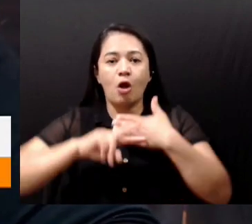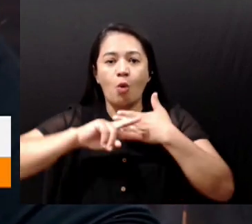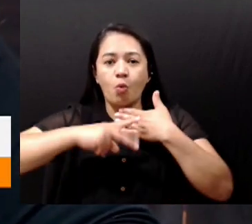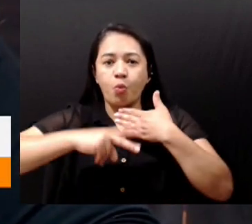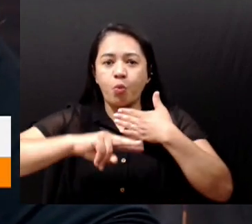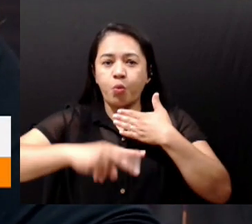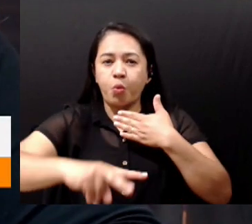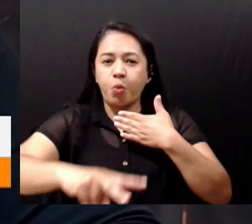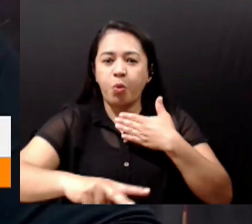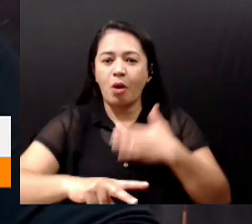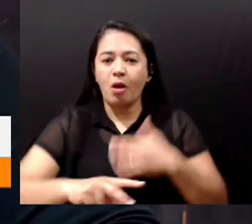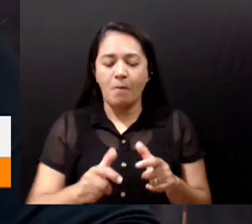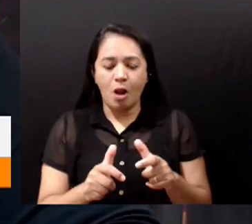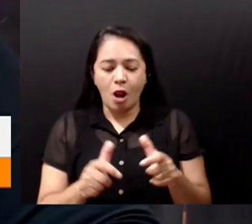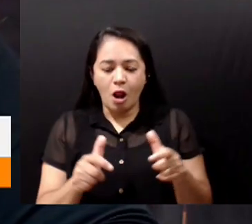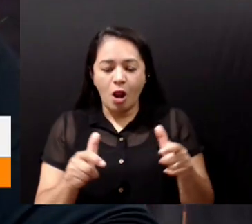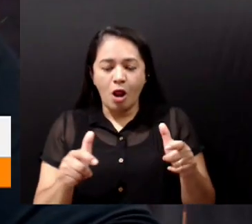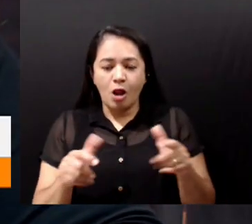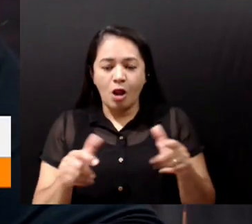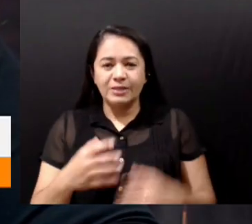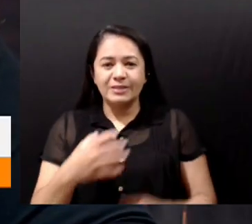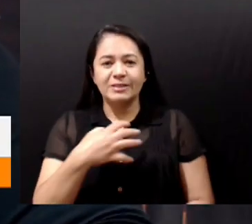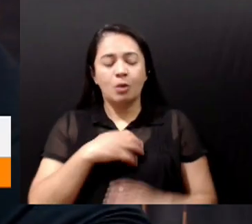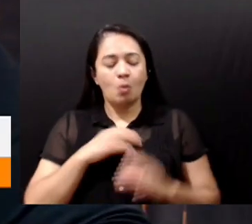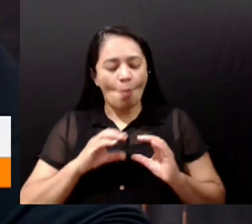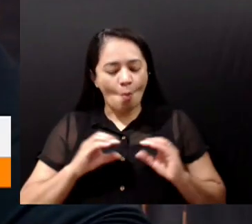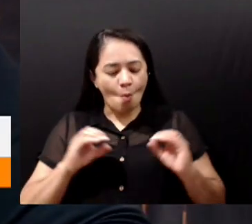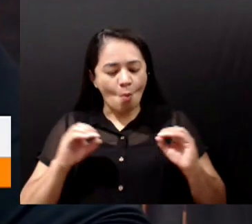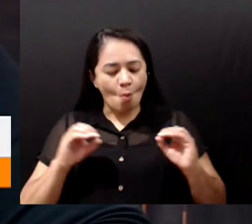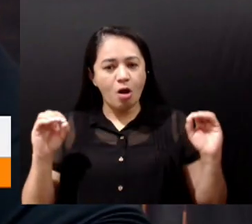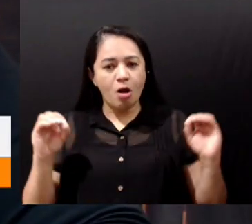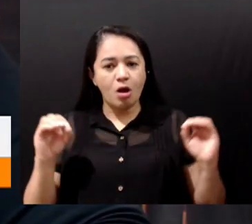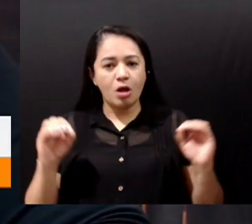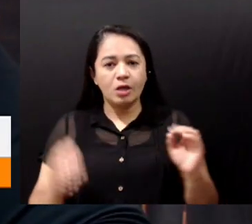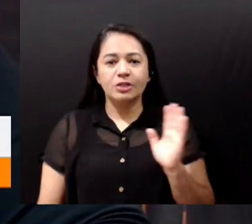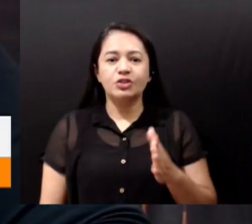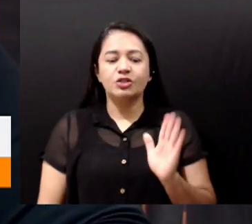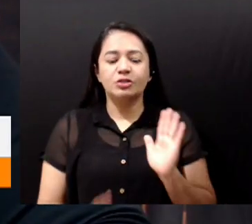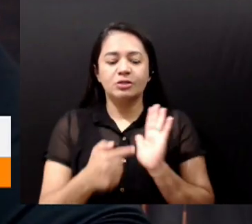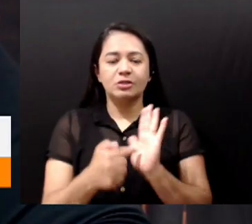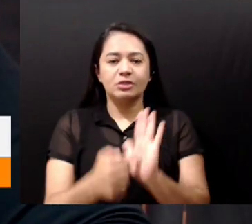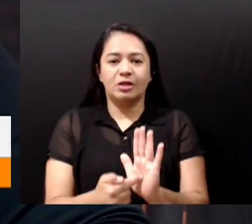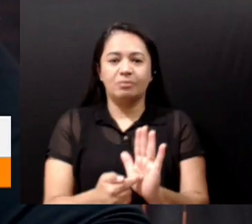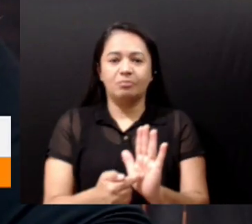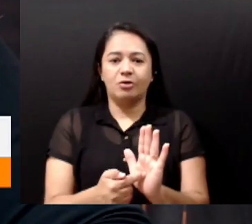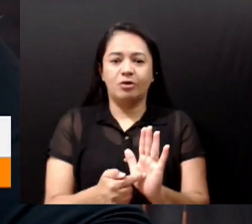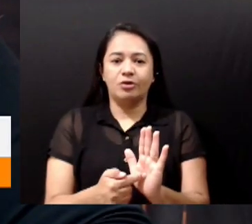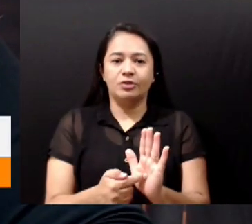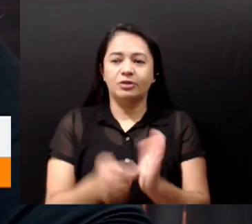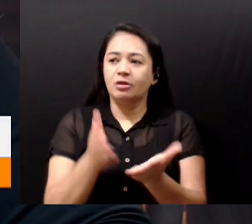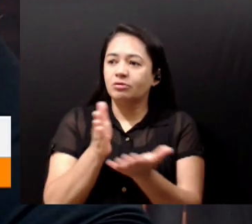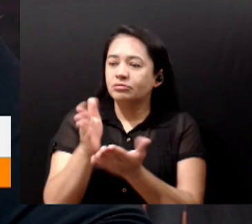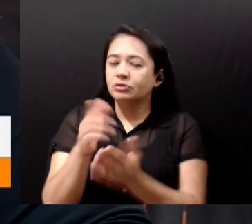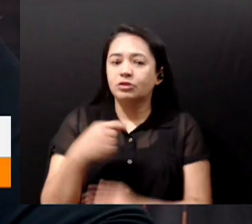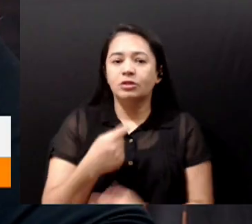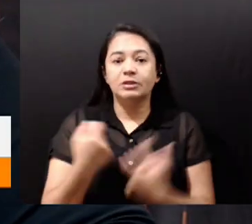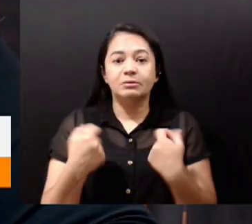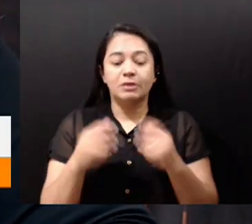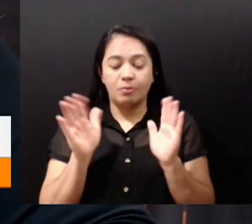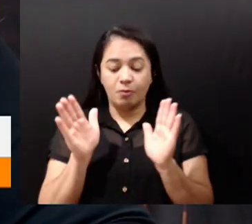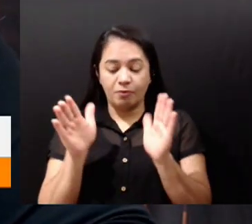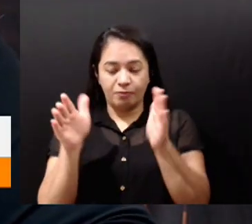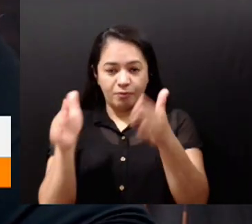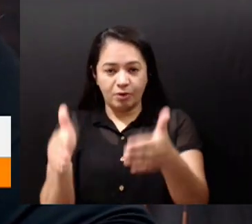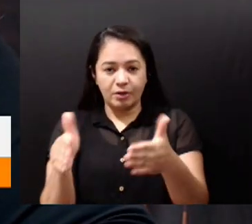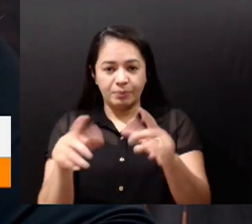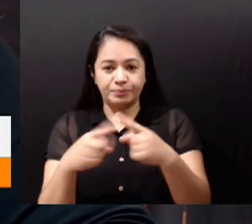aumentar esse vazio, porque esse vazio ele já está mostrando a direção que a gente precisa olhar, né? Mas quando a gente